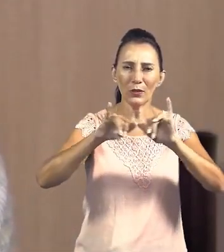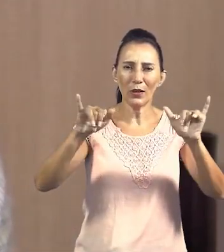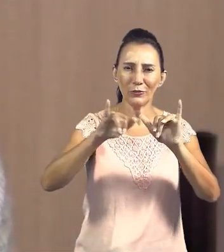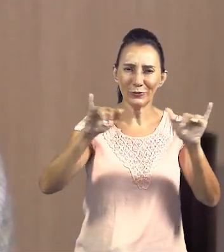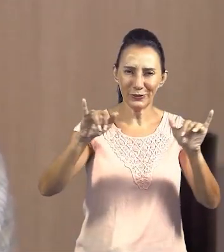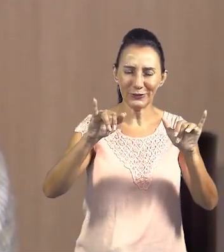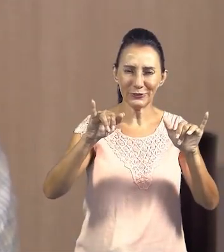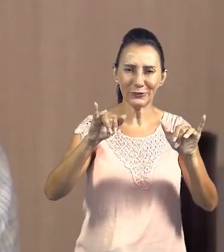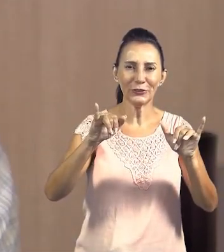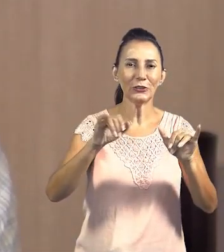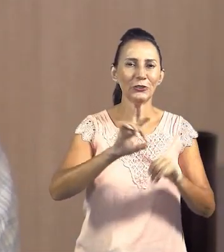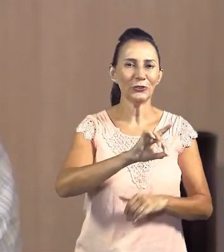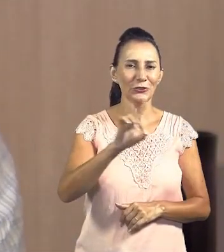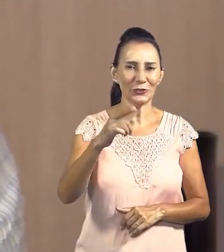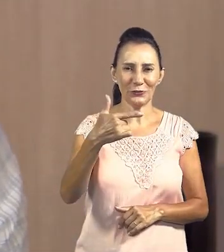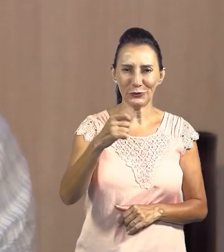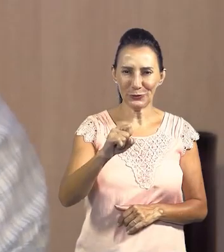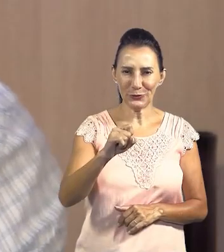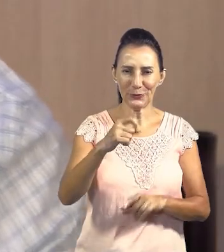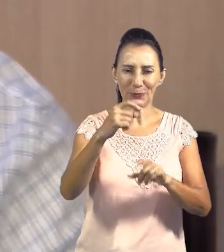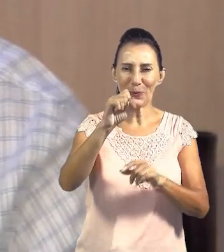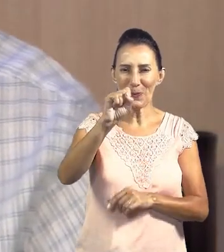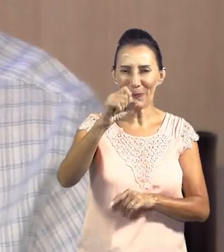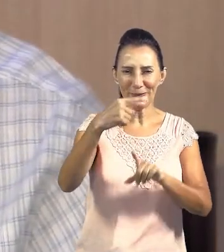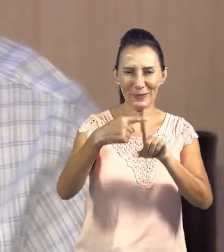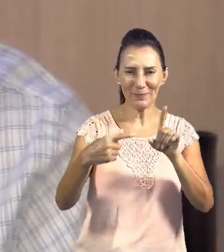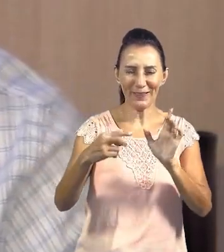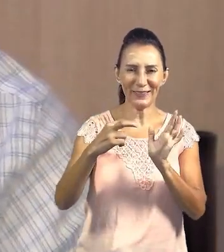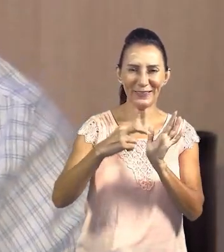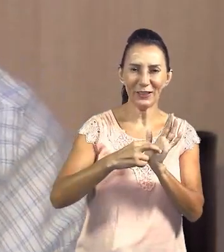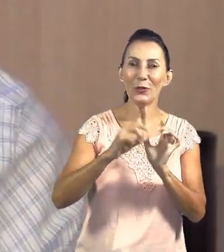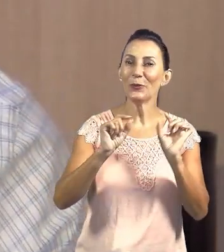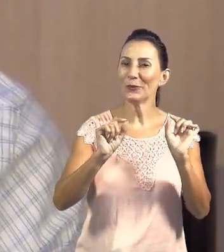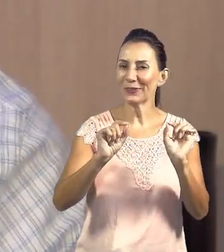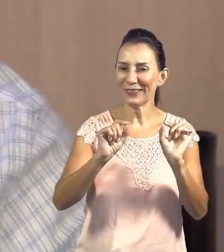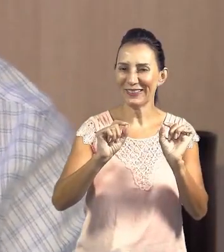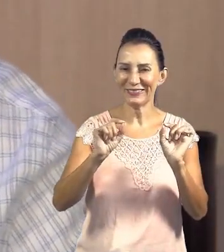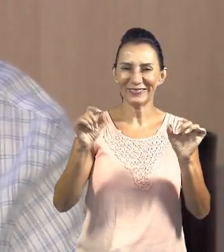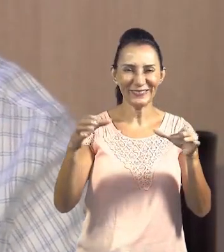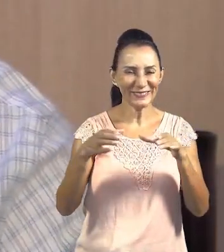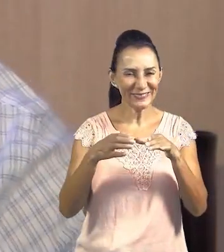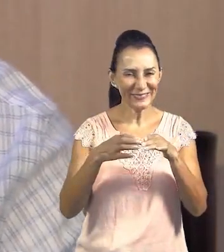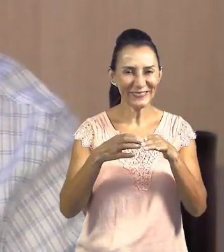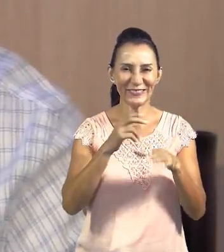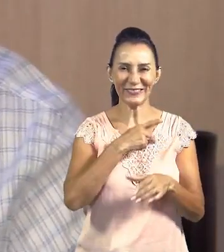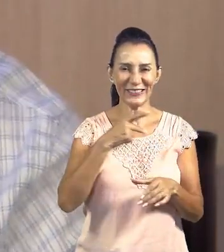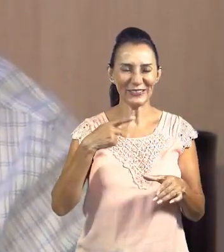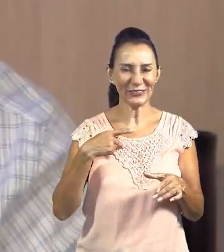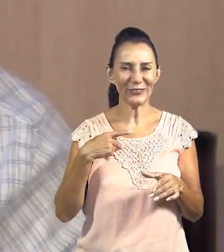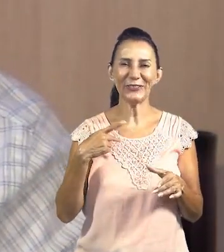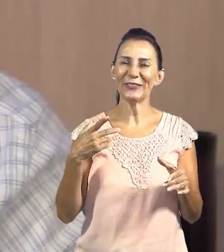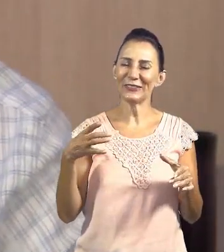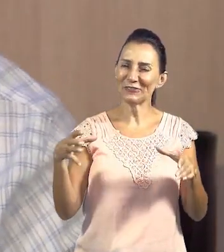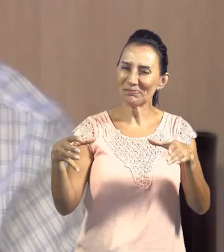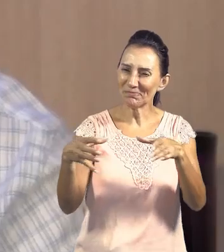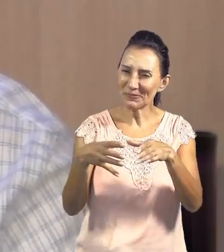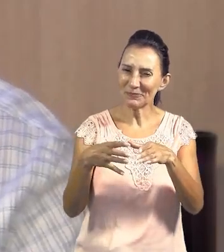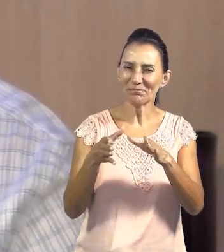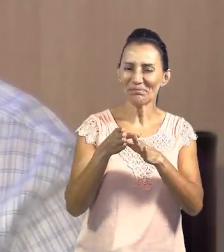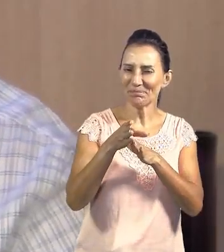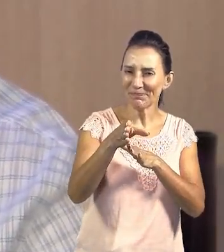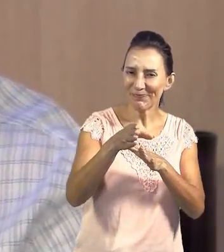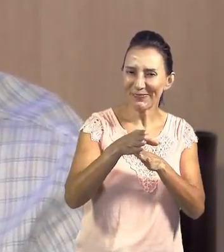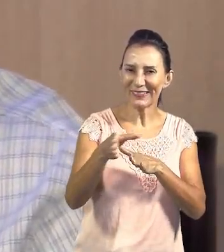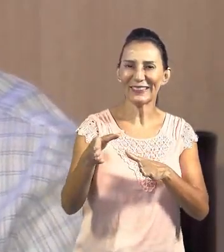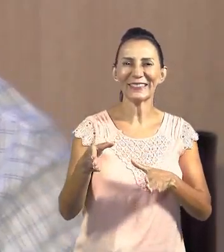principal, dia 28, 8:30 da manhã, o Conselho de Pastores. Você está vendo aí na tela aí também, tá?